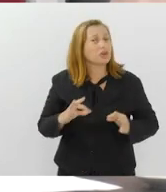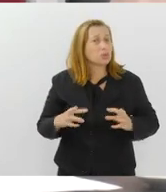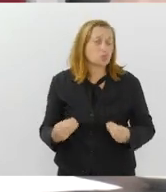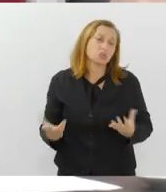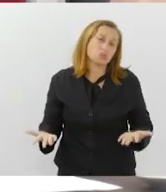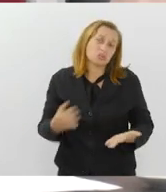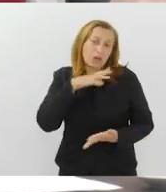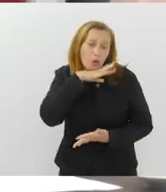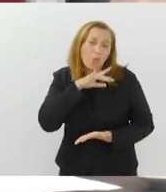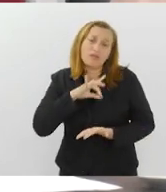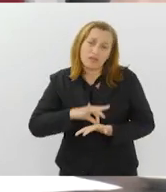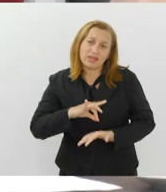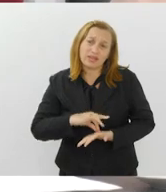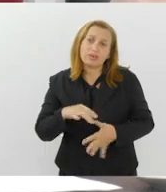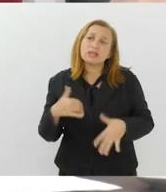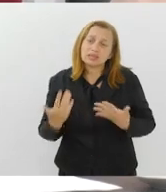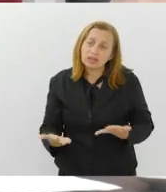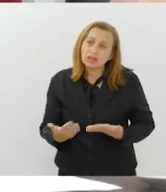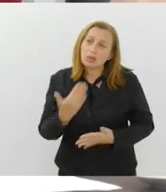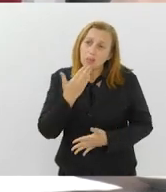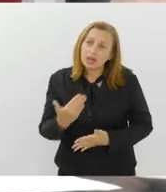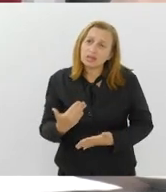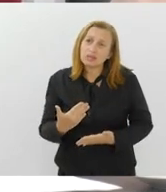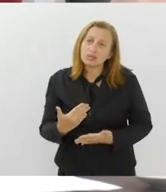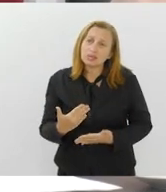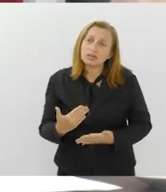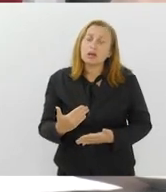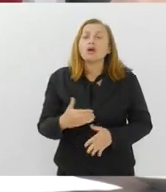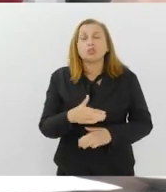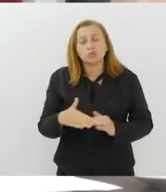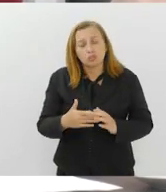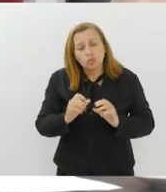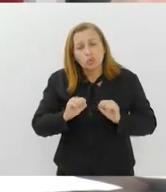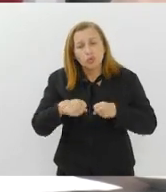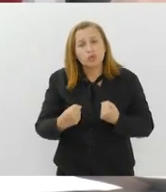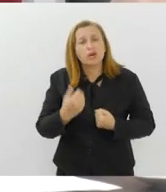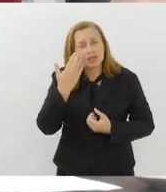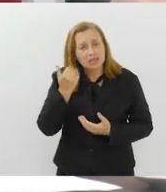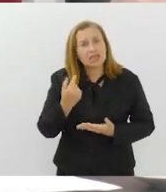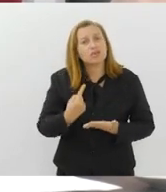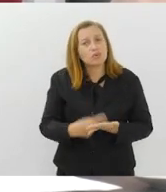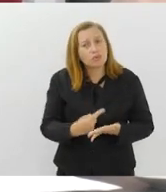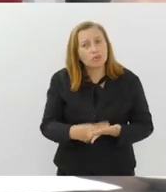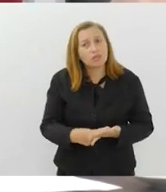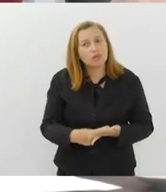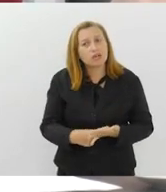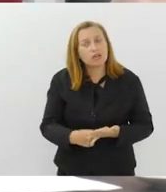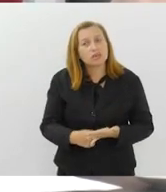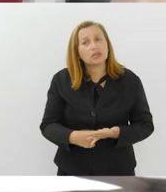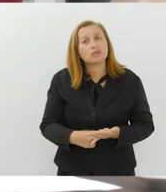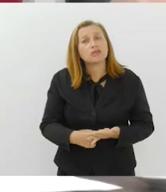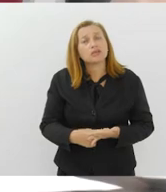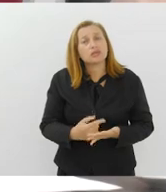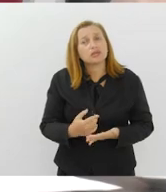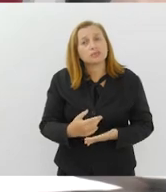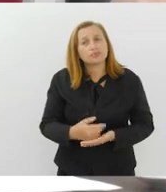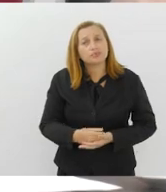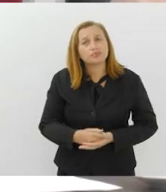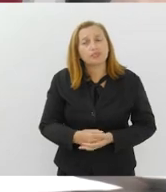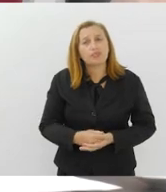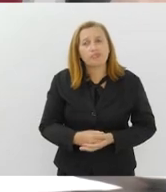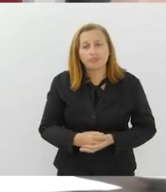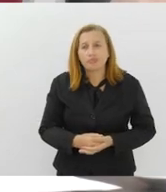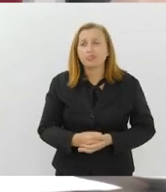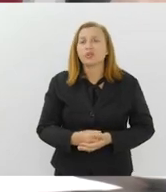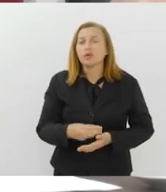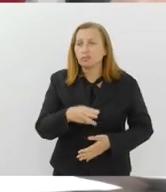ruim, realmente. Então, eu peço todo o seu empenho, eu sei do teu compromisso nesse sentido, e que leve isso em todas as instâncias,